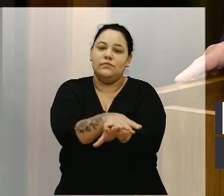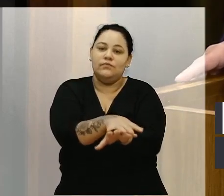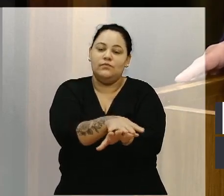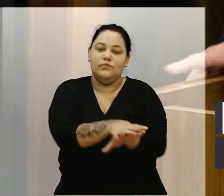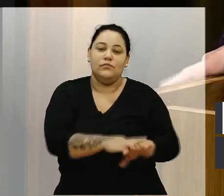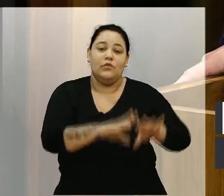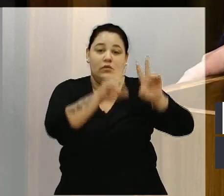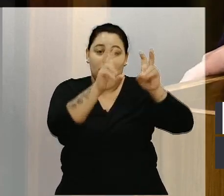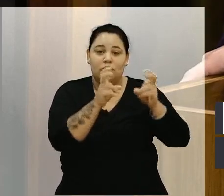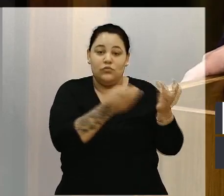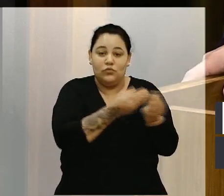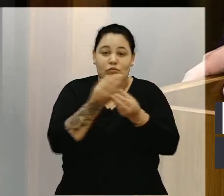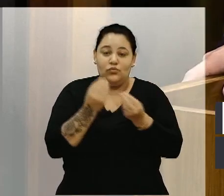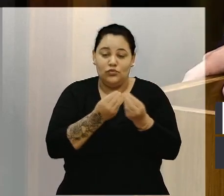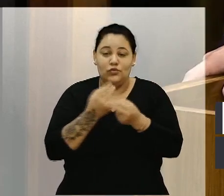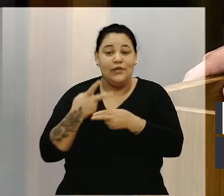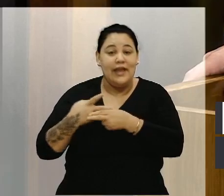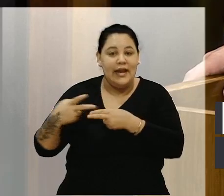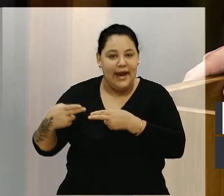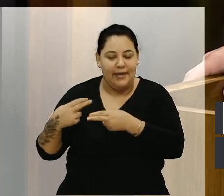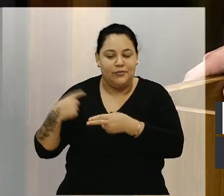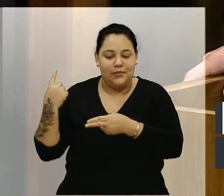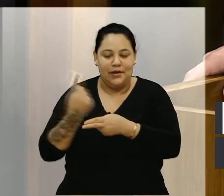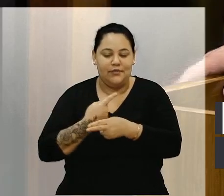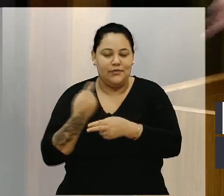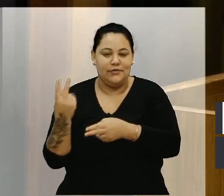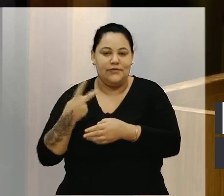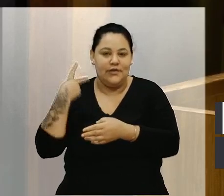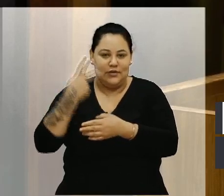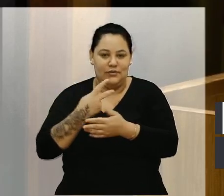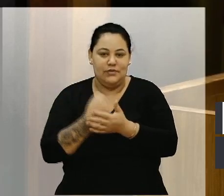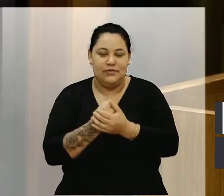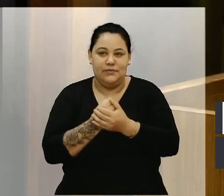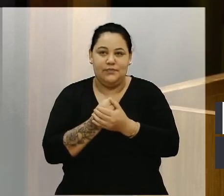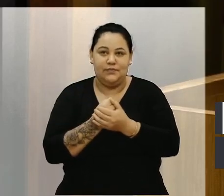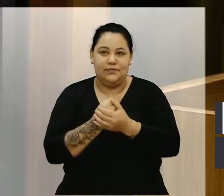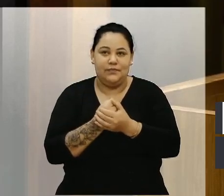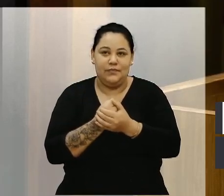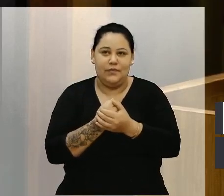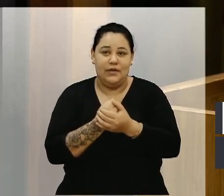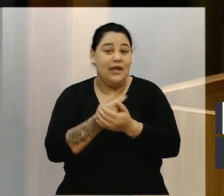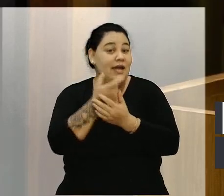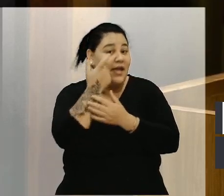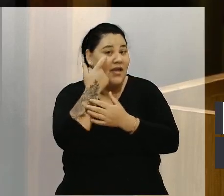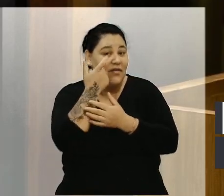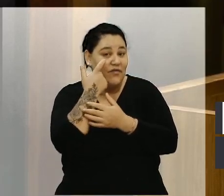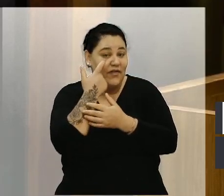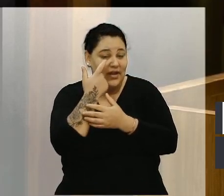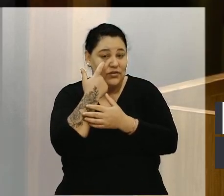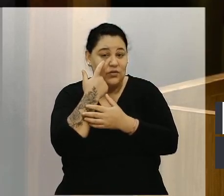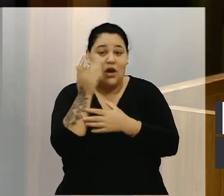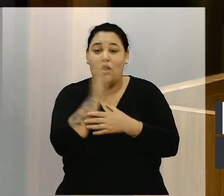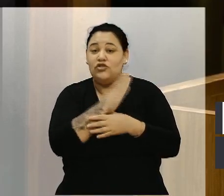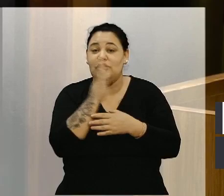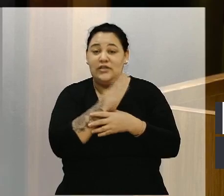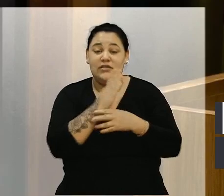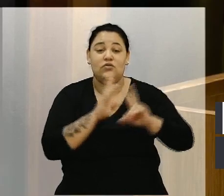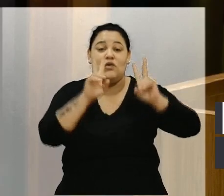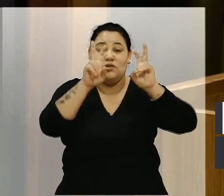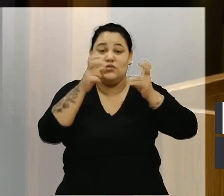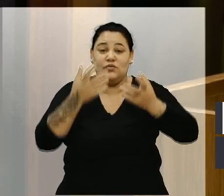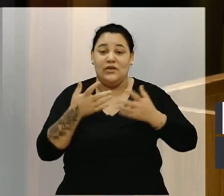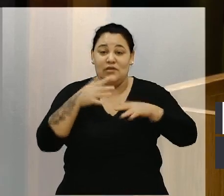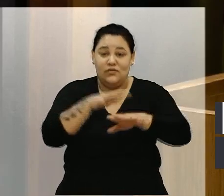nós, vereadores e vereadoras. E dada a urgência do tema da inclusão, muitas vezes